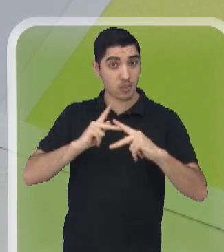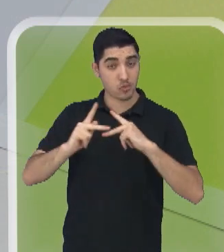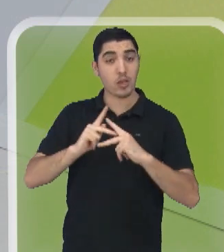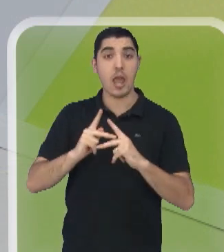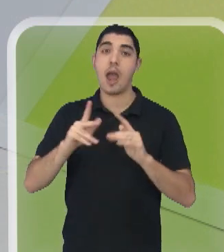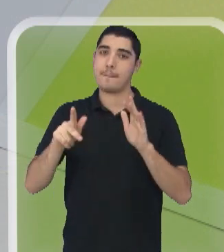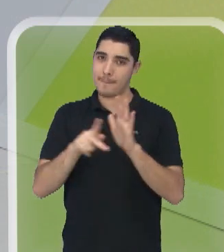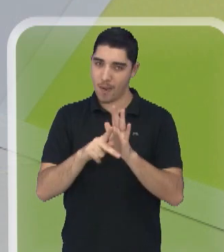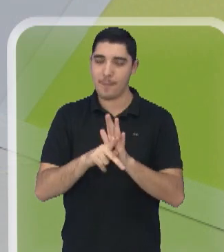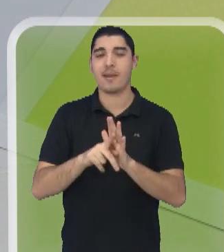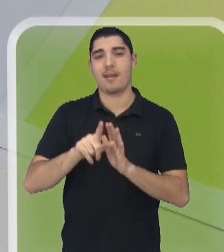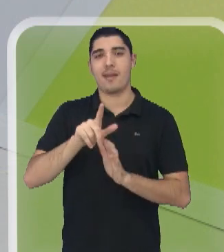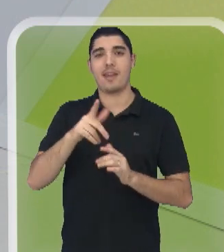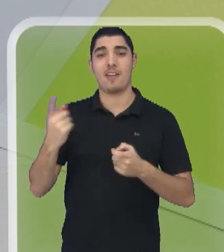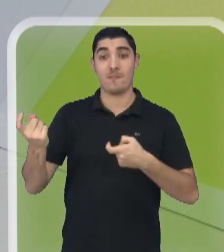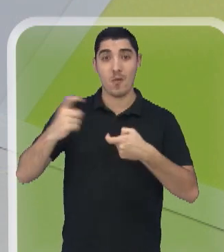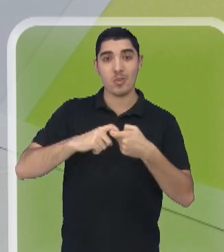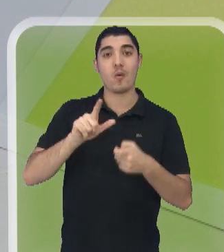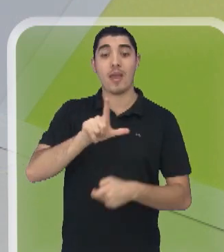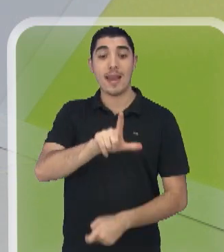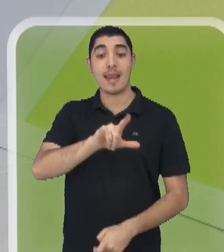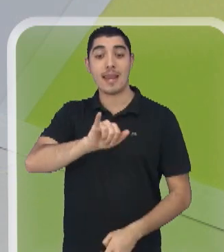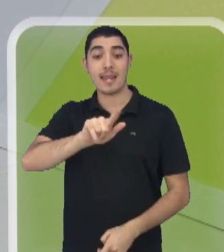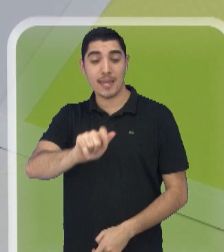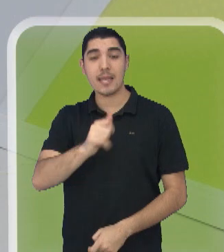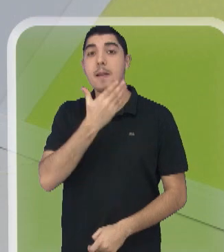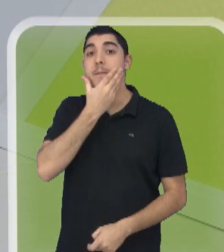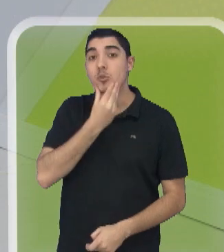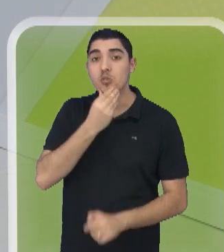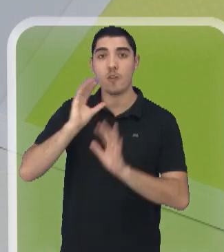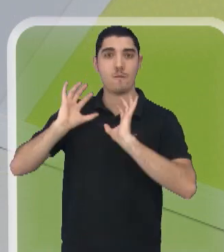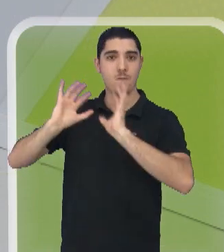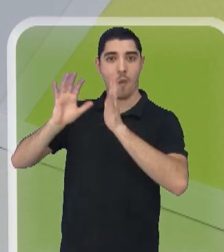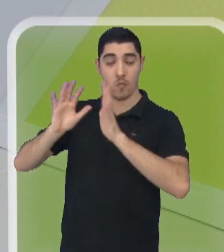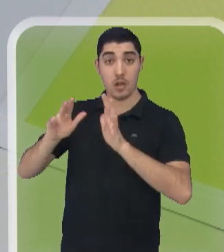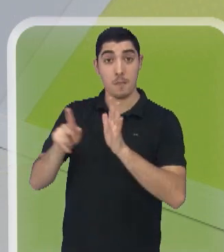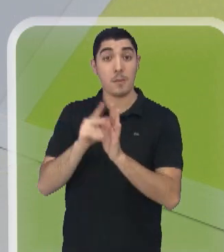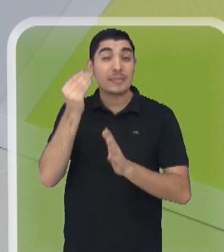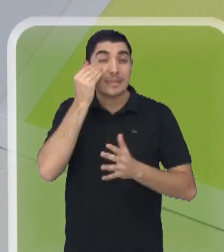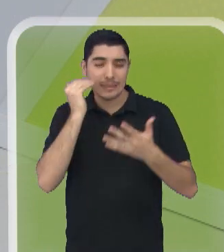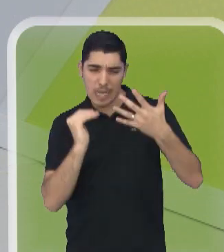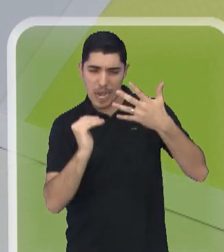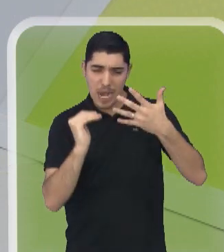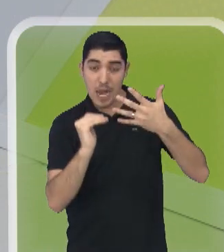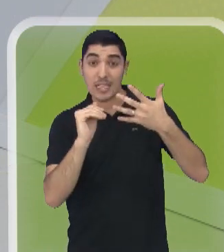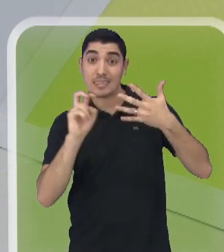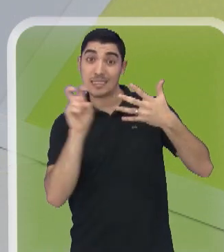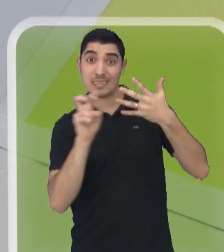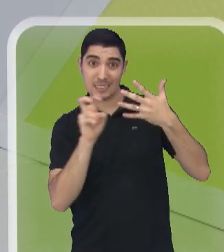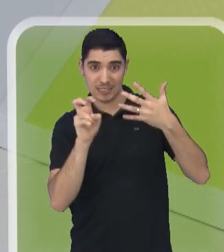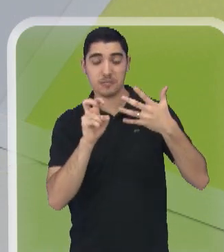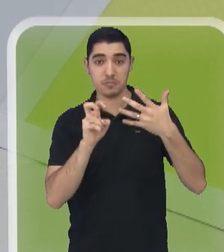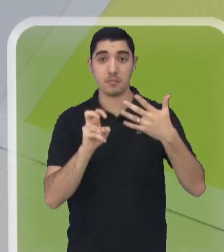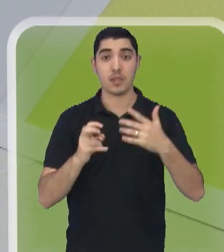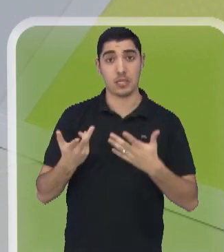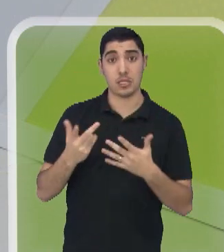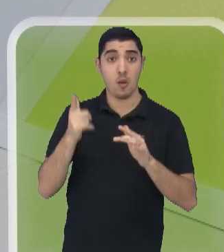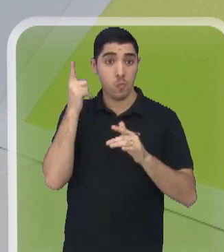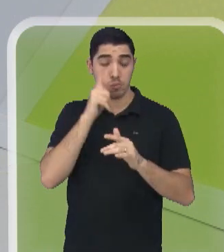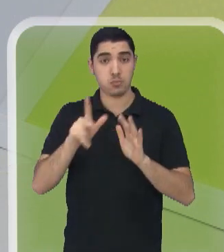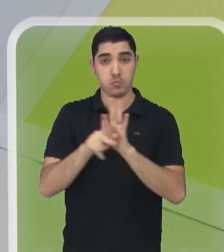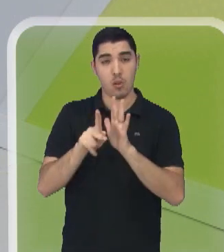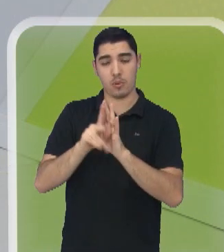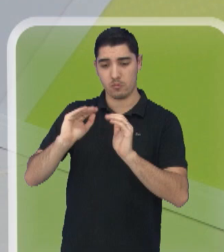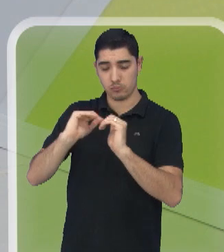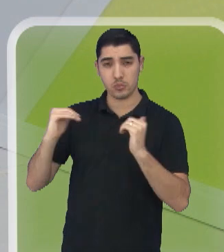pela quarta rodada do retorno da Superliga Masculina, jogo que valia a quinta posição dentro do Campeonato Nacional. A partida foi realizada